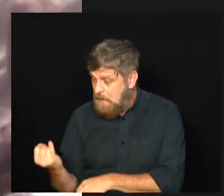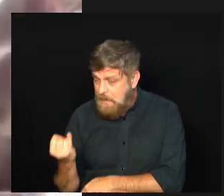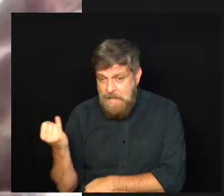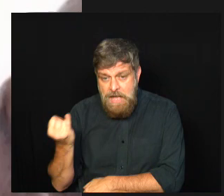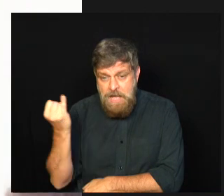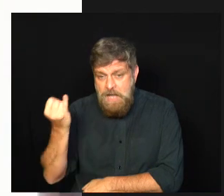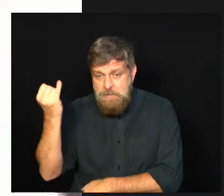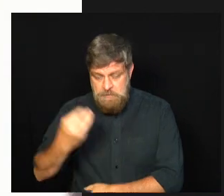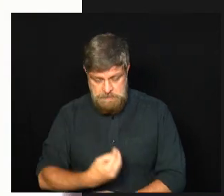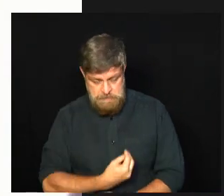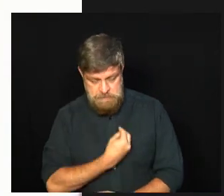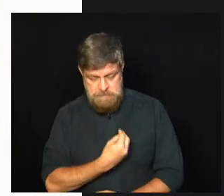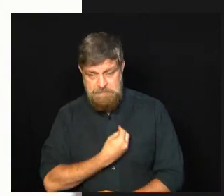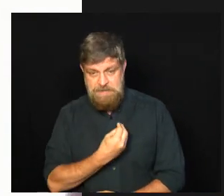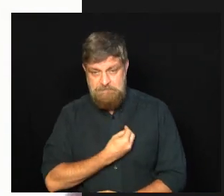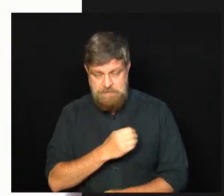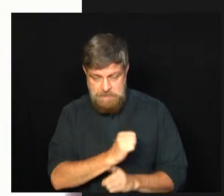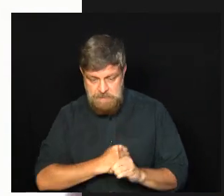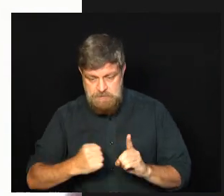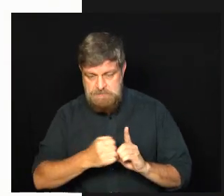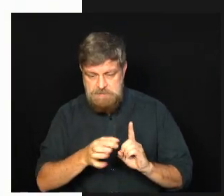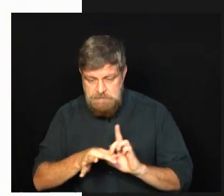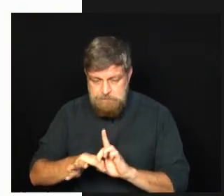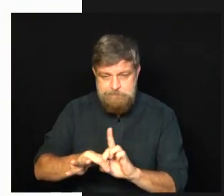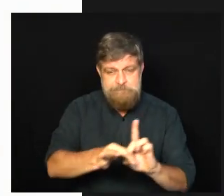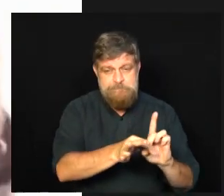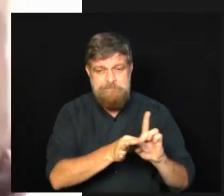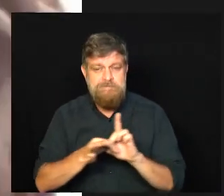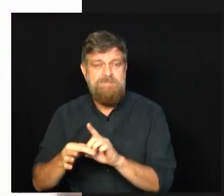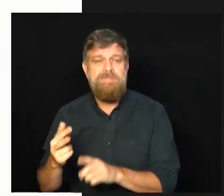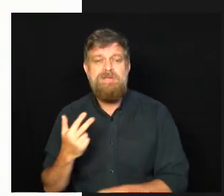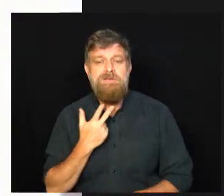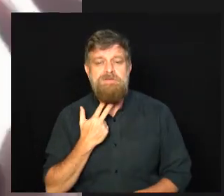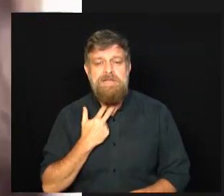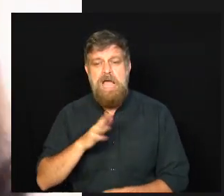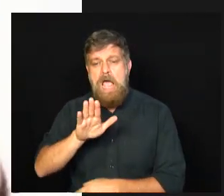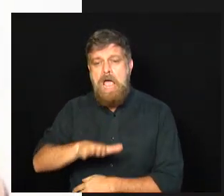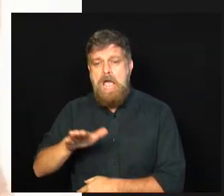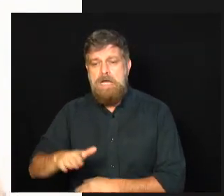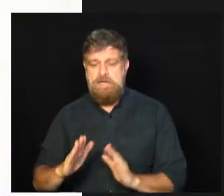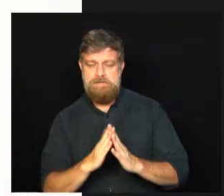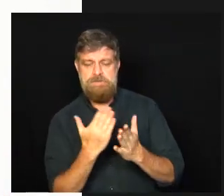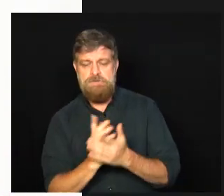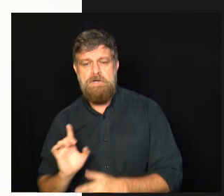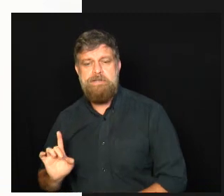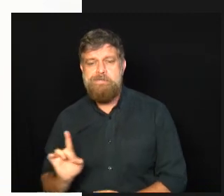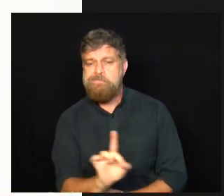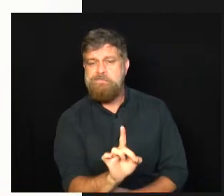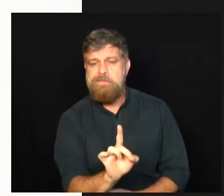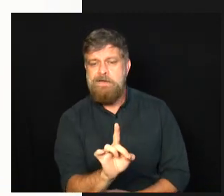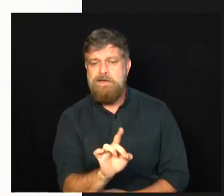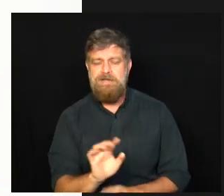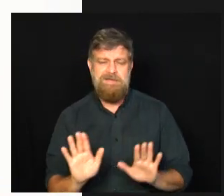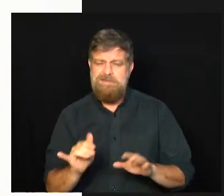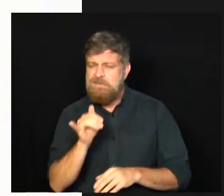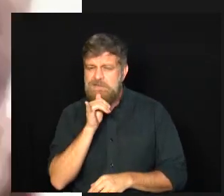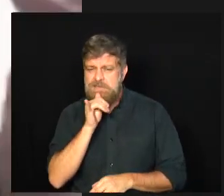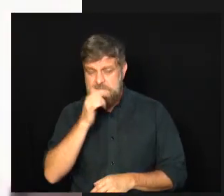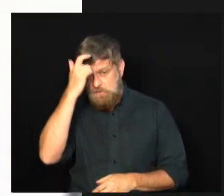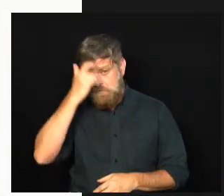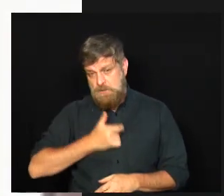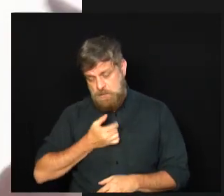para a vida em sociedade. Então, não adianta ir só a criança ir na escola. Então, por exemplo, eu